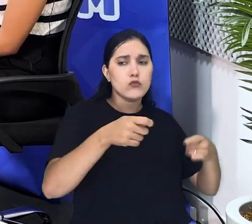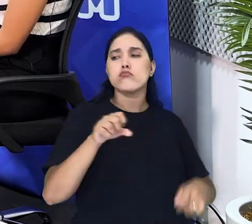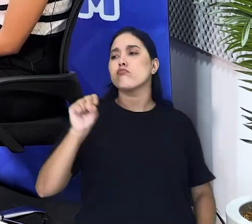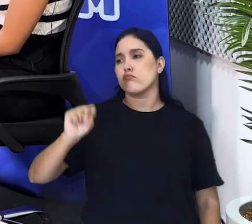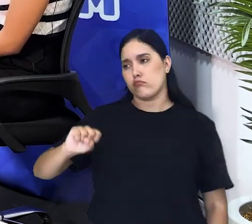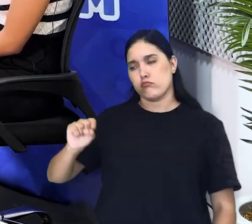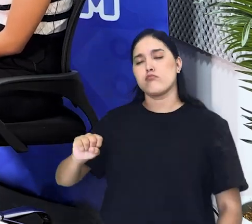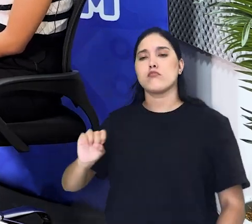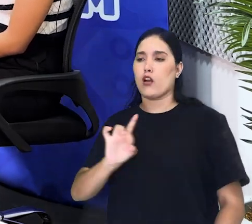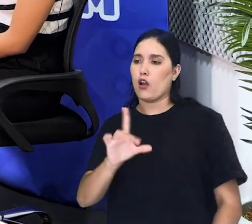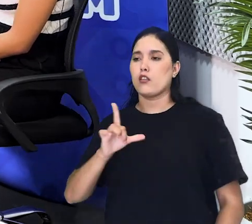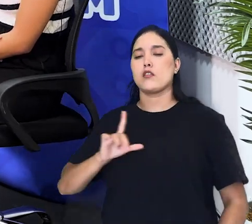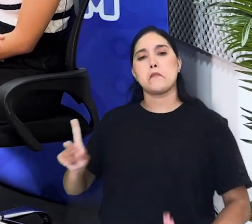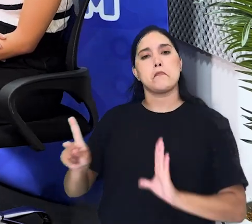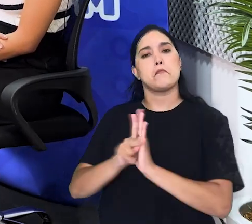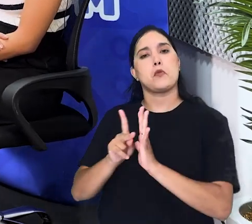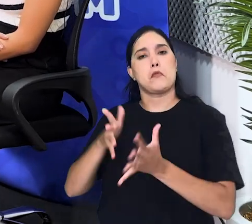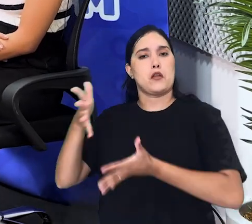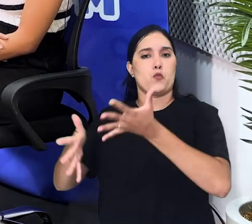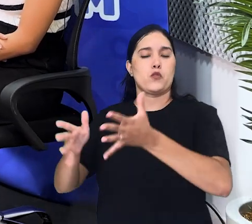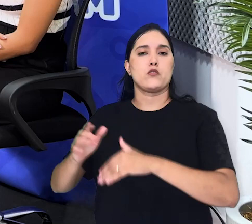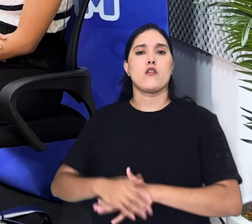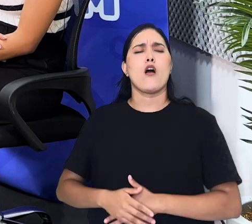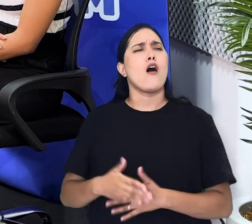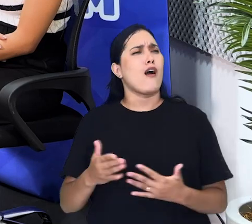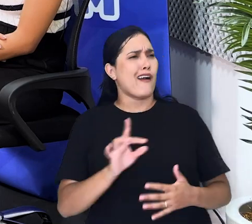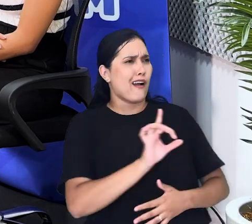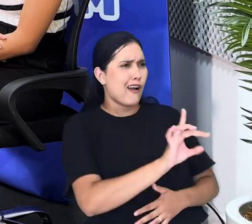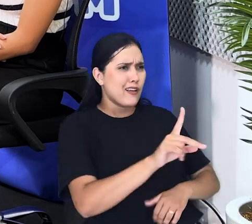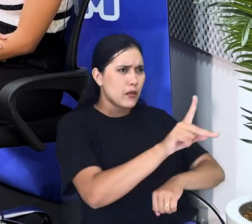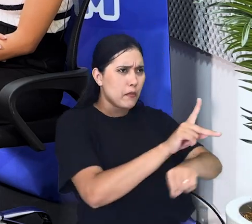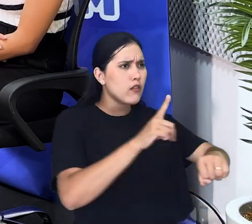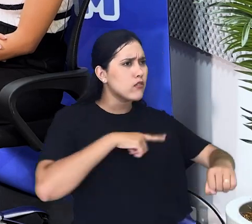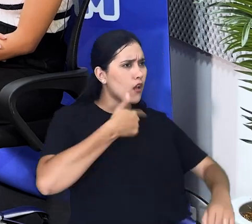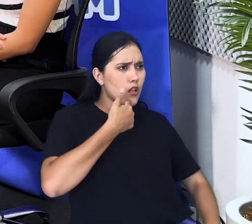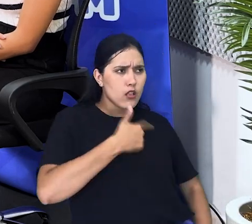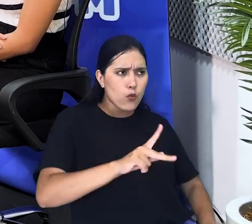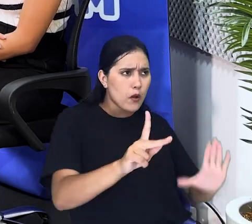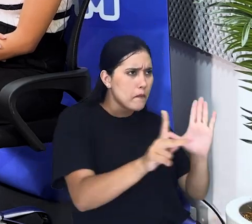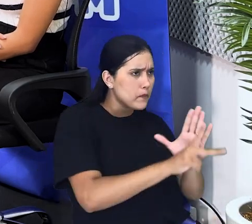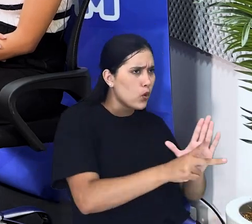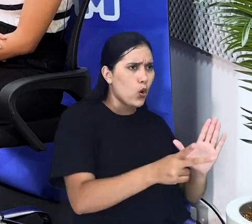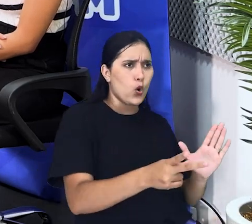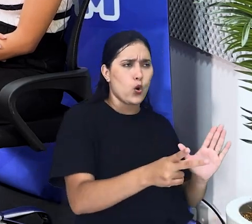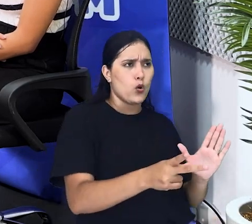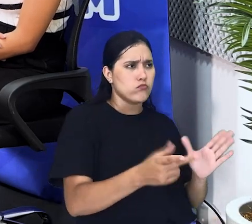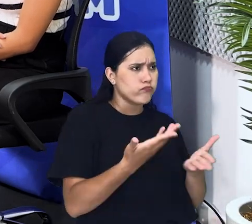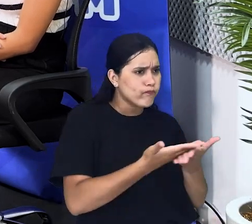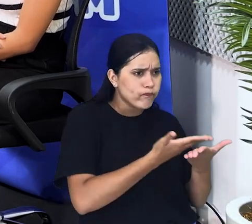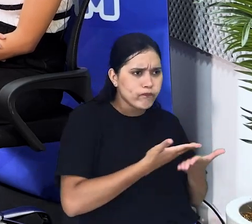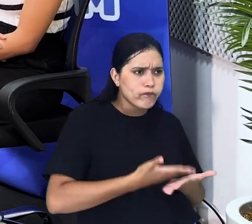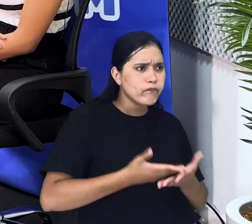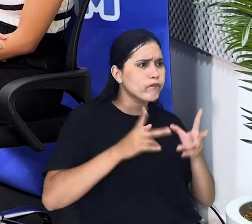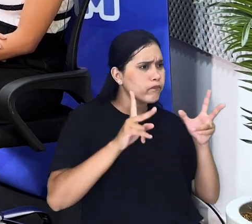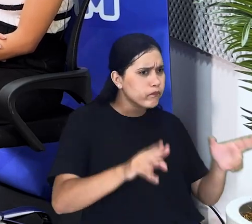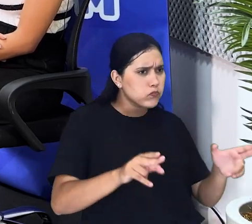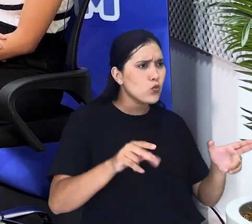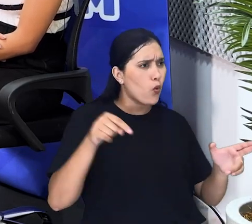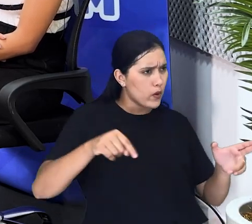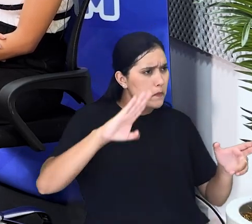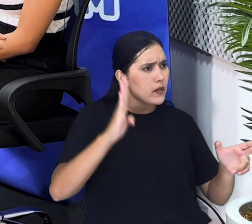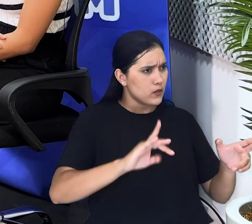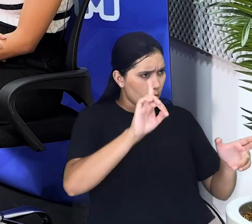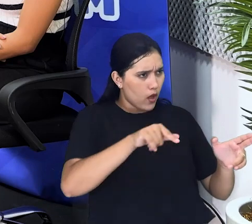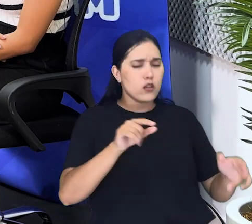a ASL, também ela é muito conhecida. Inclusive, a gente faz esse sinal aqui, que significa eu te amo, né? Mas no